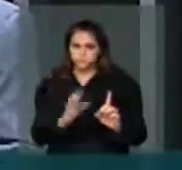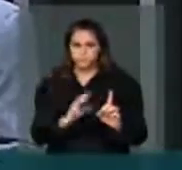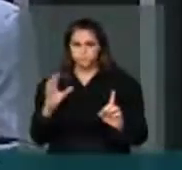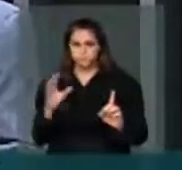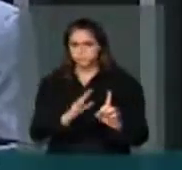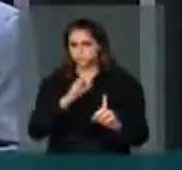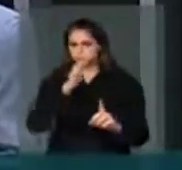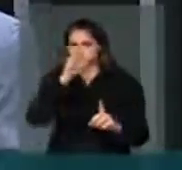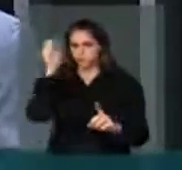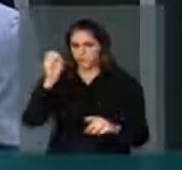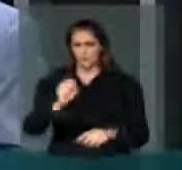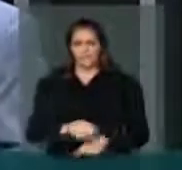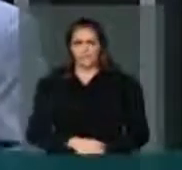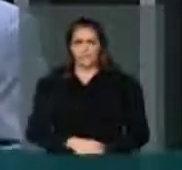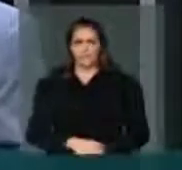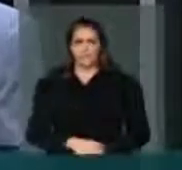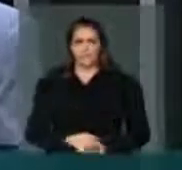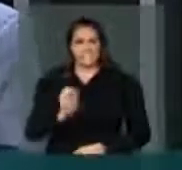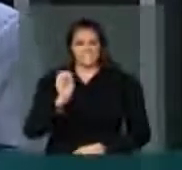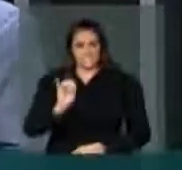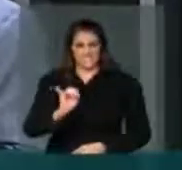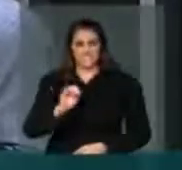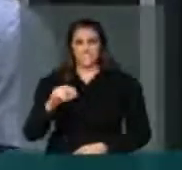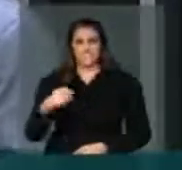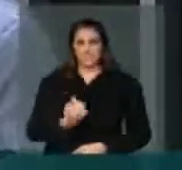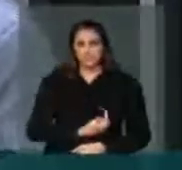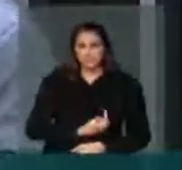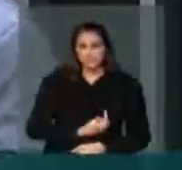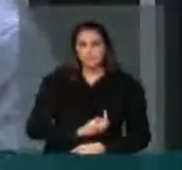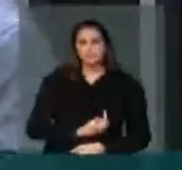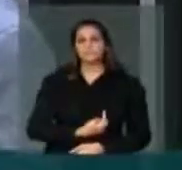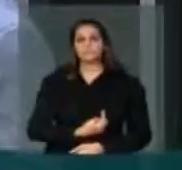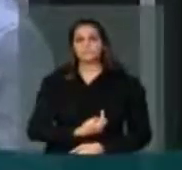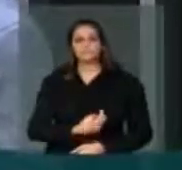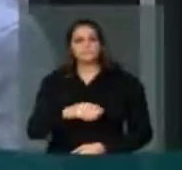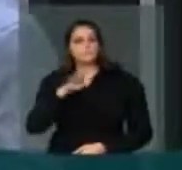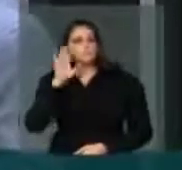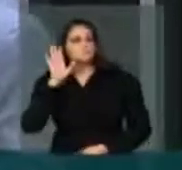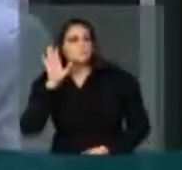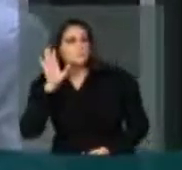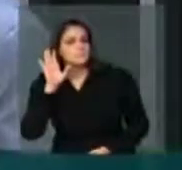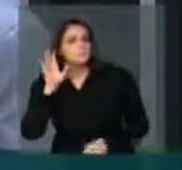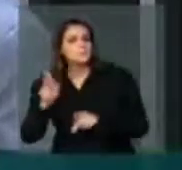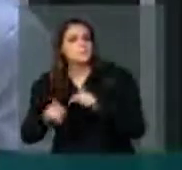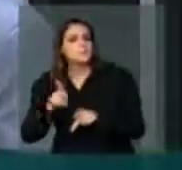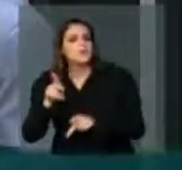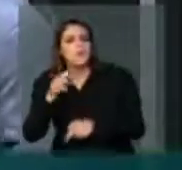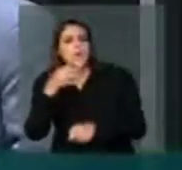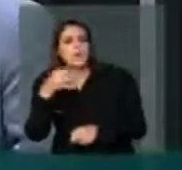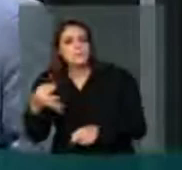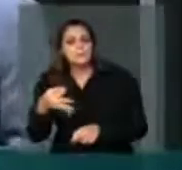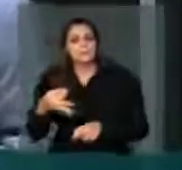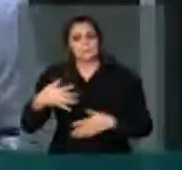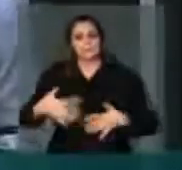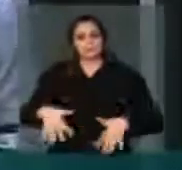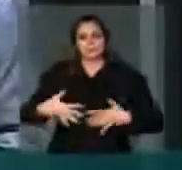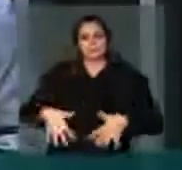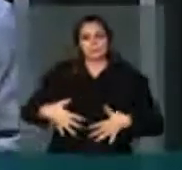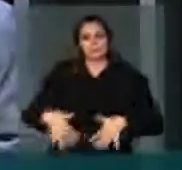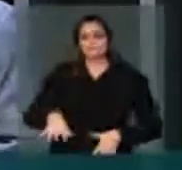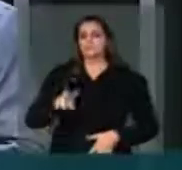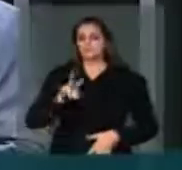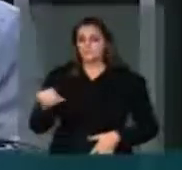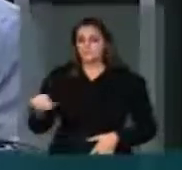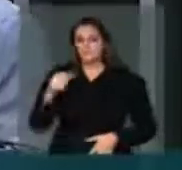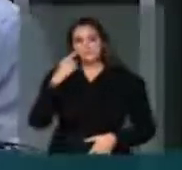esta casa, se for ouvir o povo, logo, logo, nós vamos ter que discutir a questão